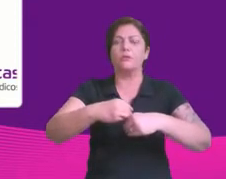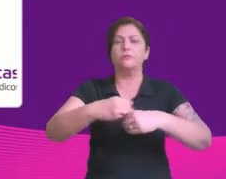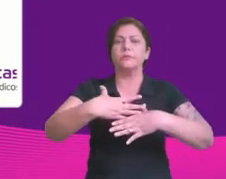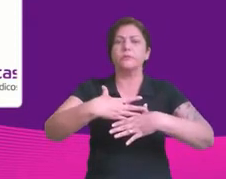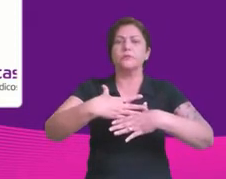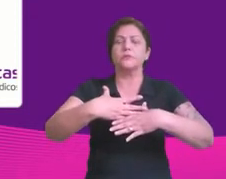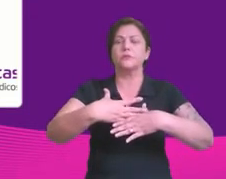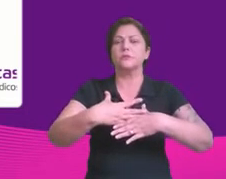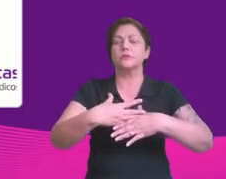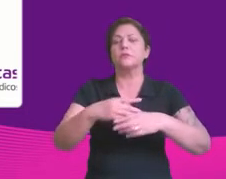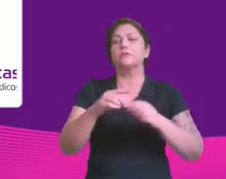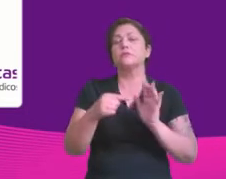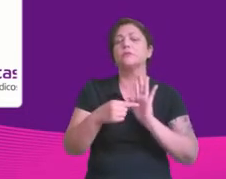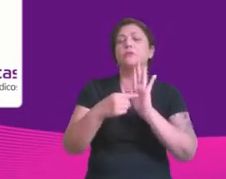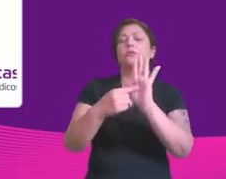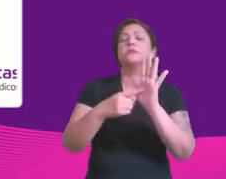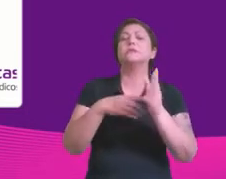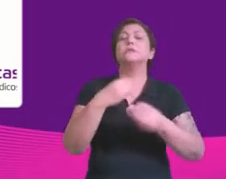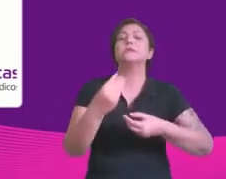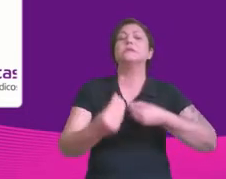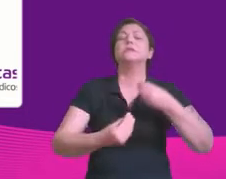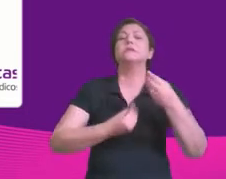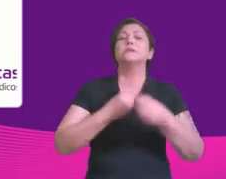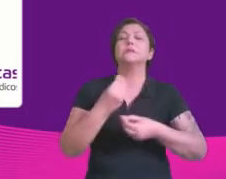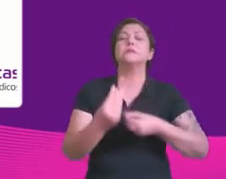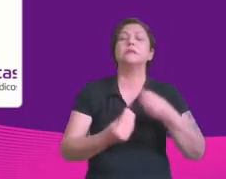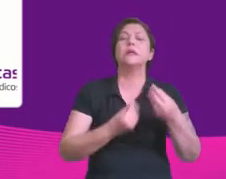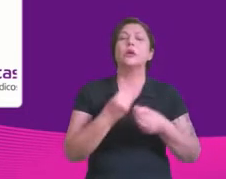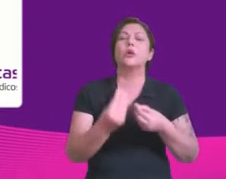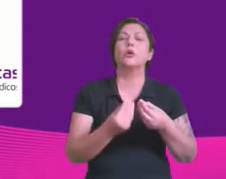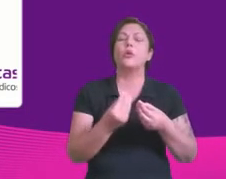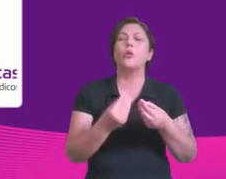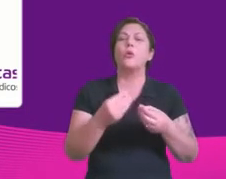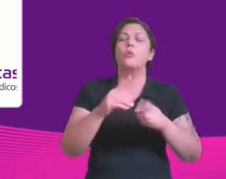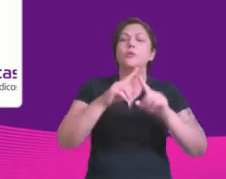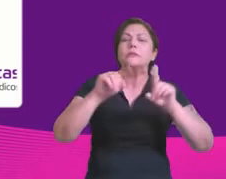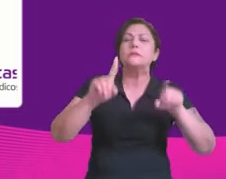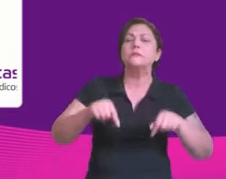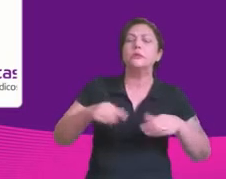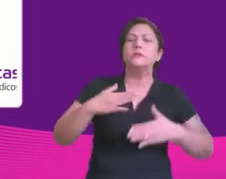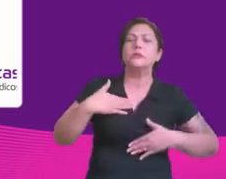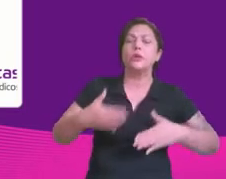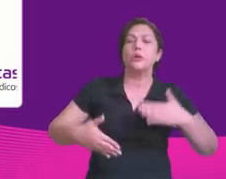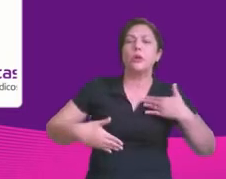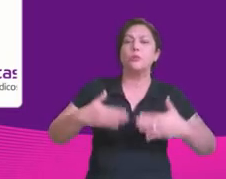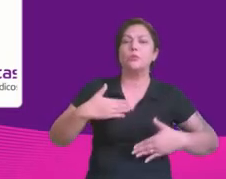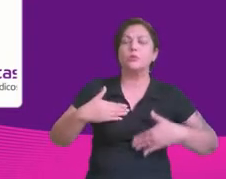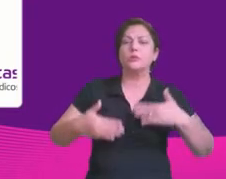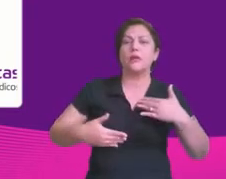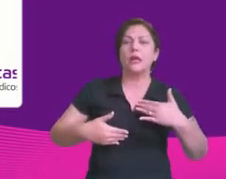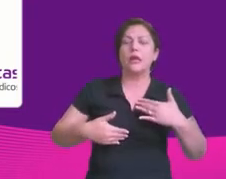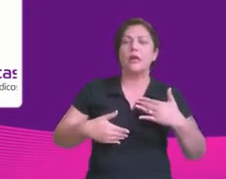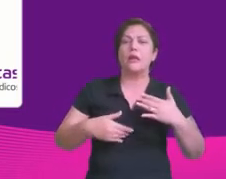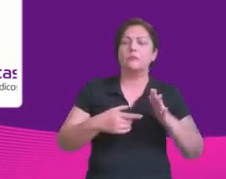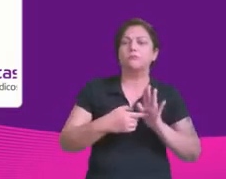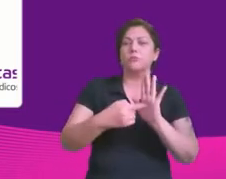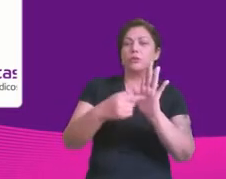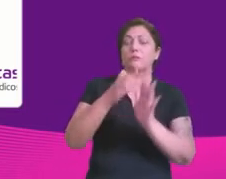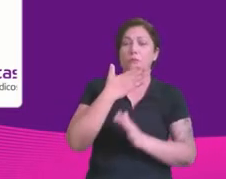Essa paciente demorou devido a condições relacionadas aí a autorizações, enfim,